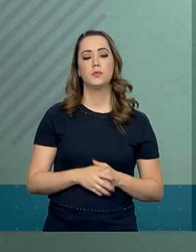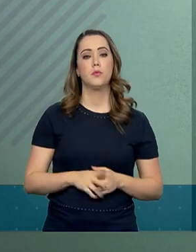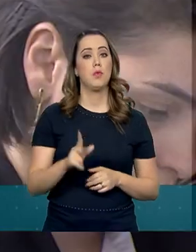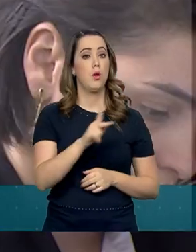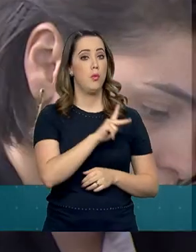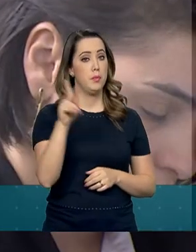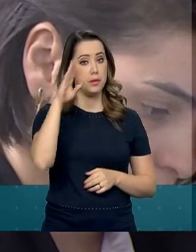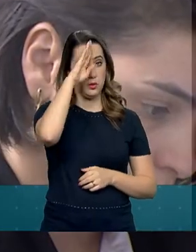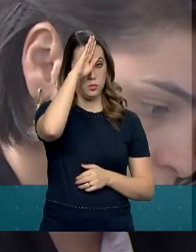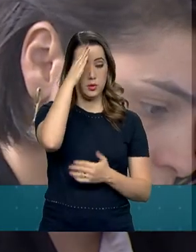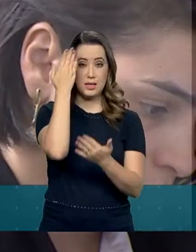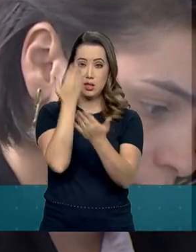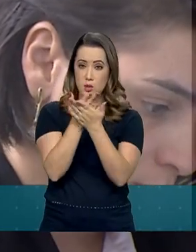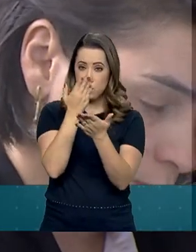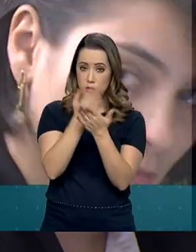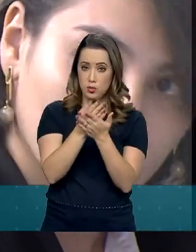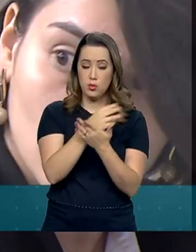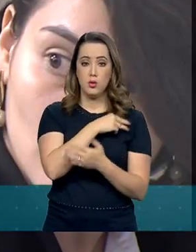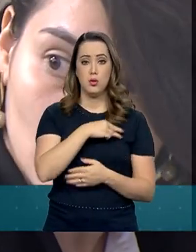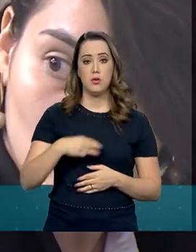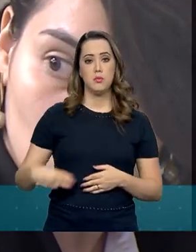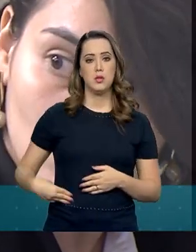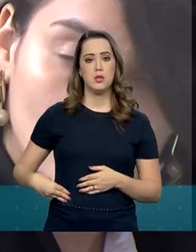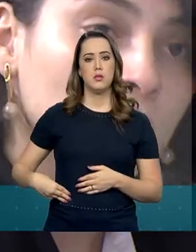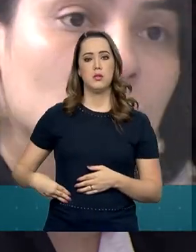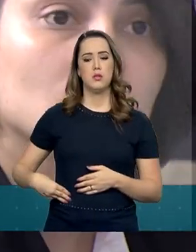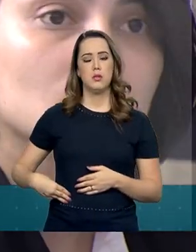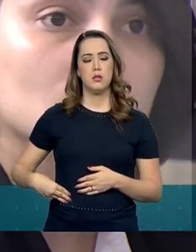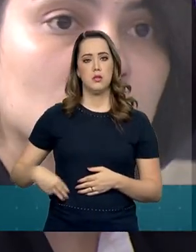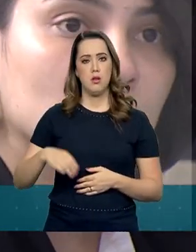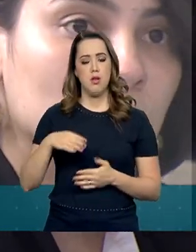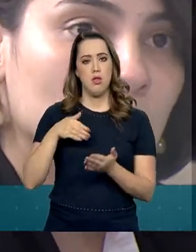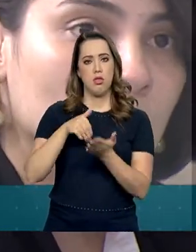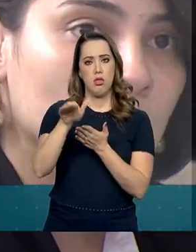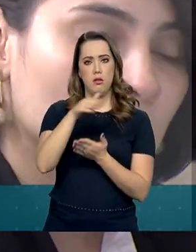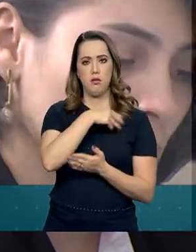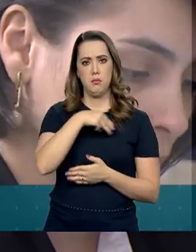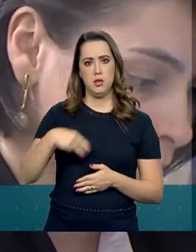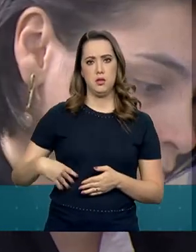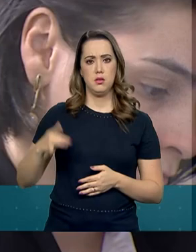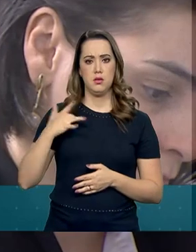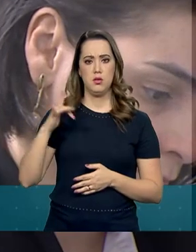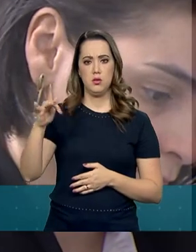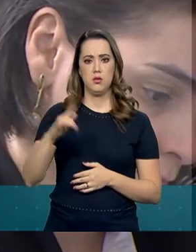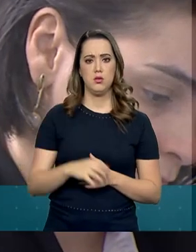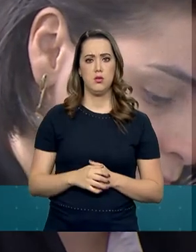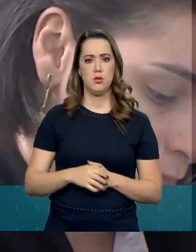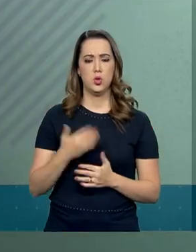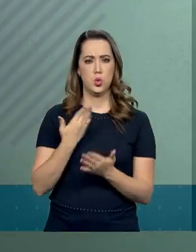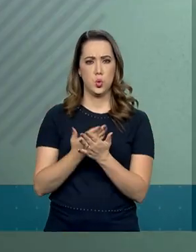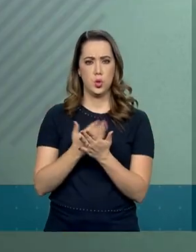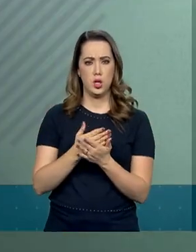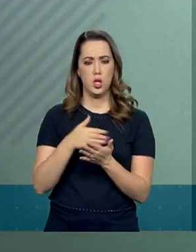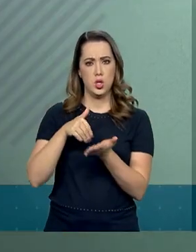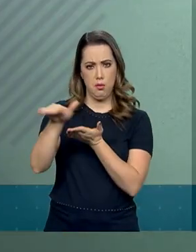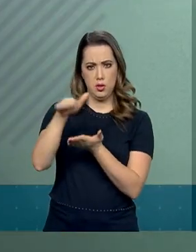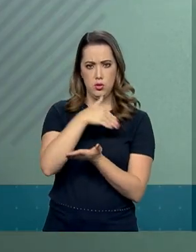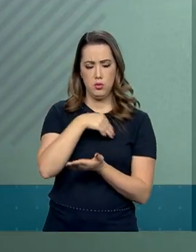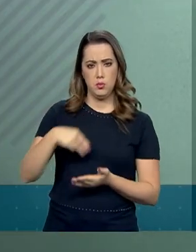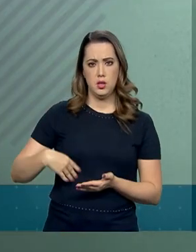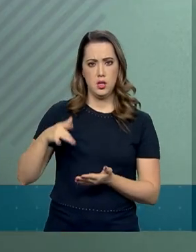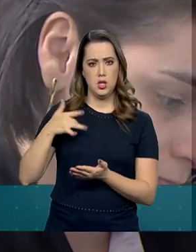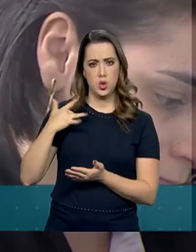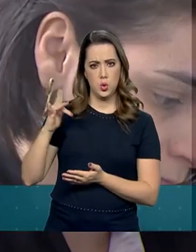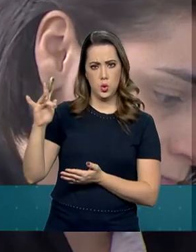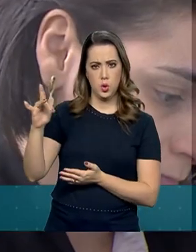presidente está estudando demitir o ministro nick lorenzoni se ele está estimam isso não está a estudar não há nenhuma